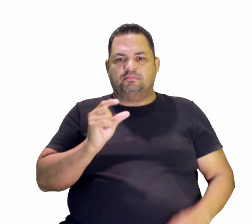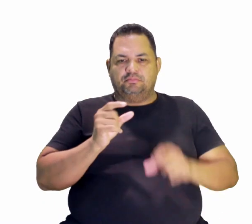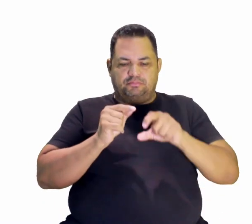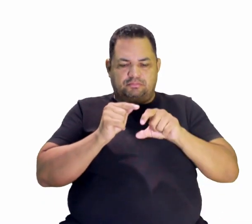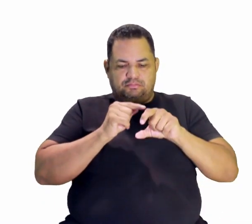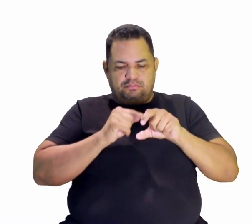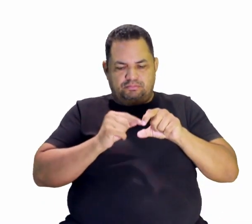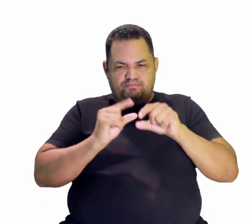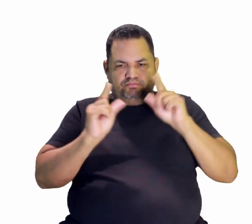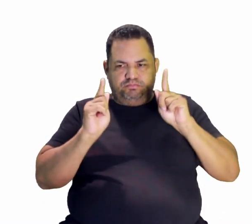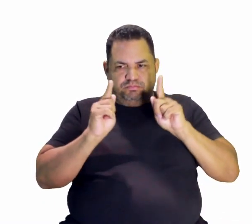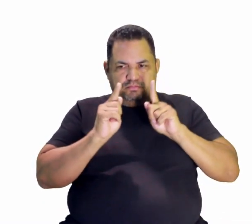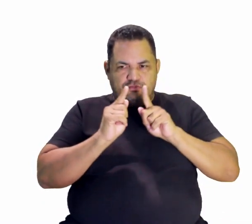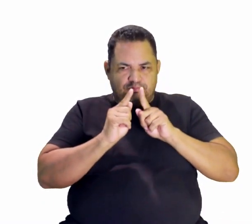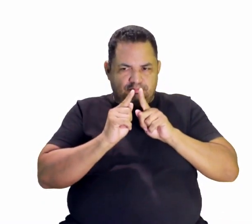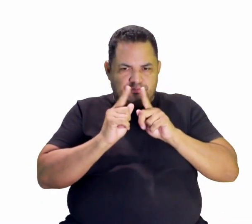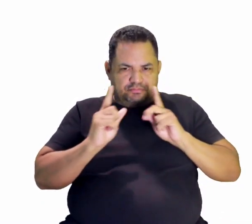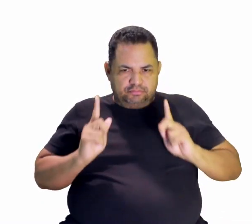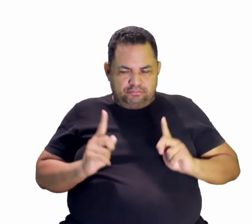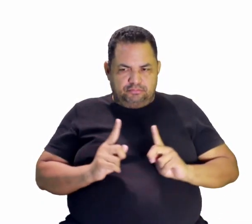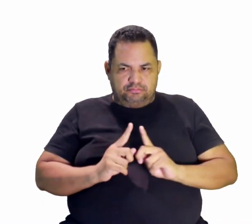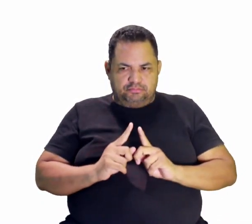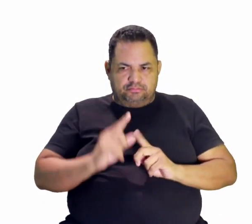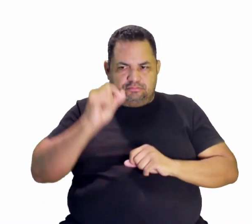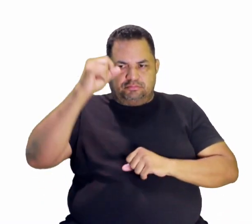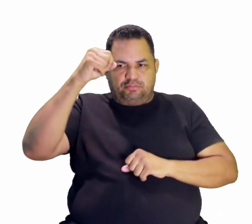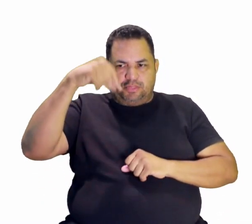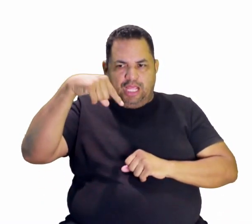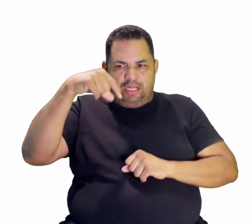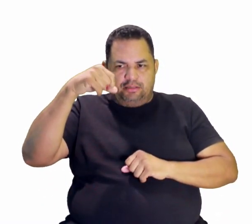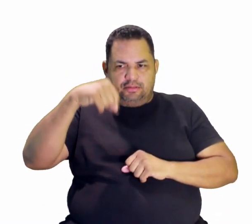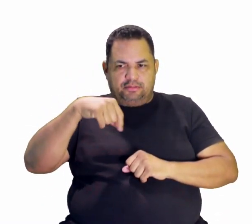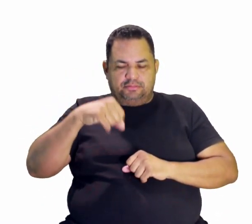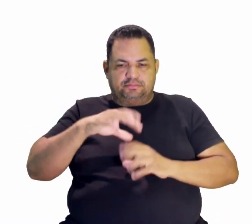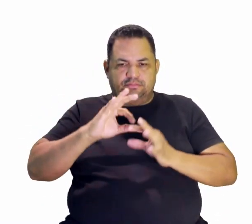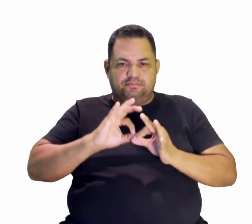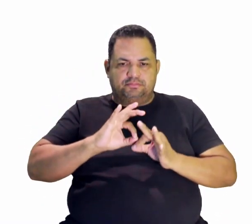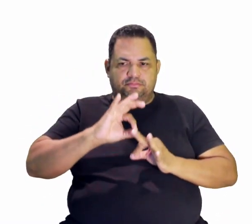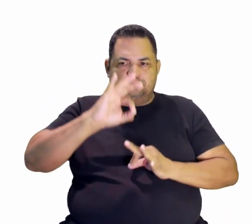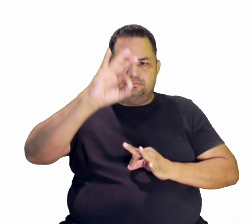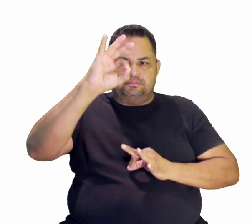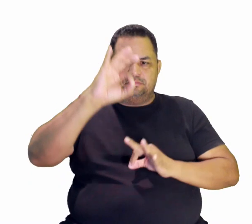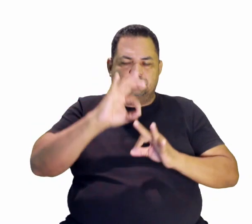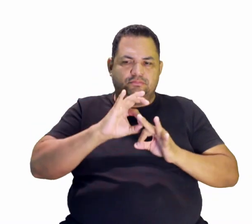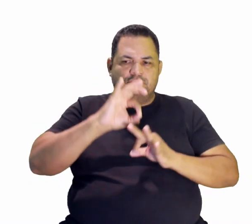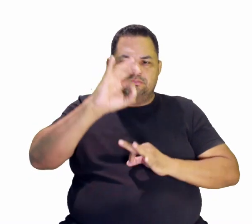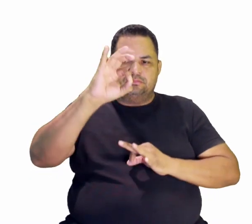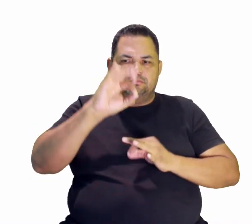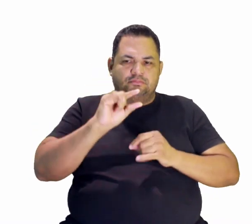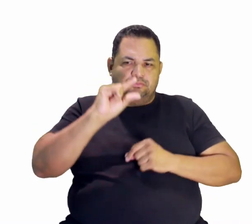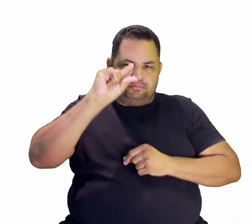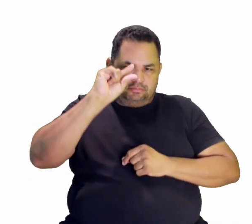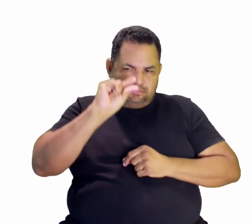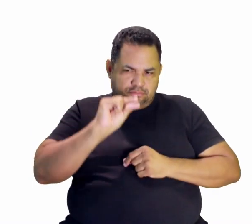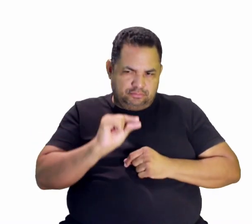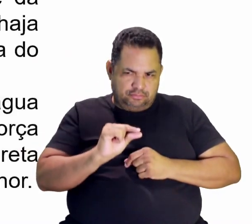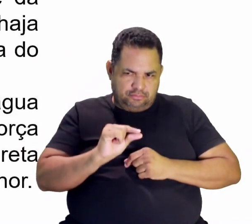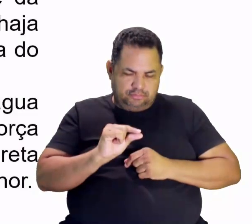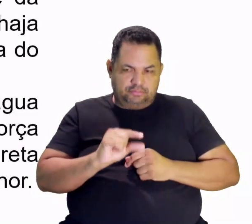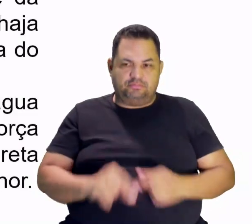aí já foi afinando, o que explica isso? Quanto mais distante da boca, mais fina vai ficando.